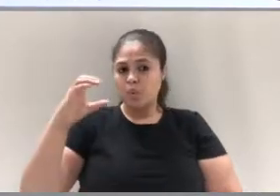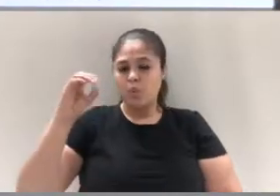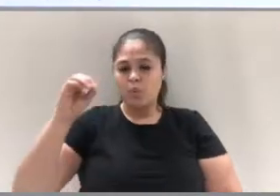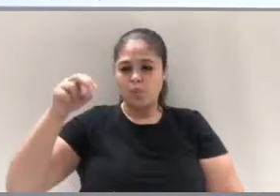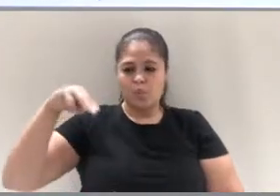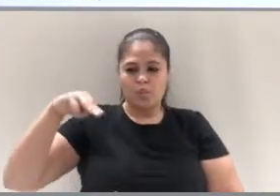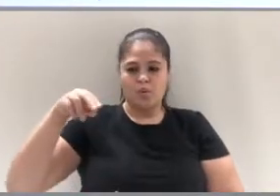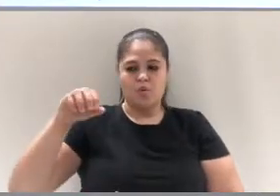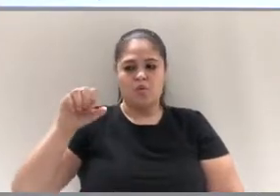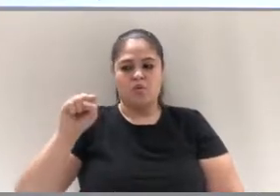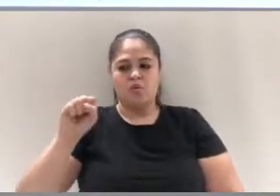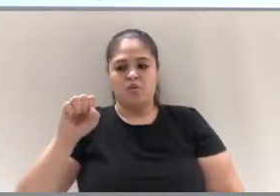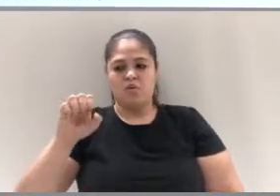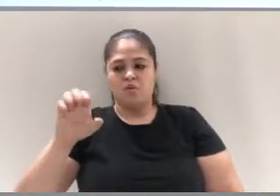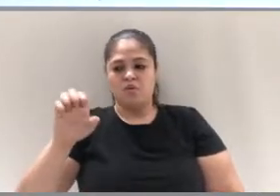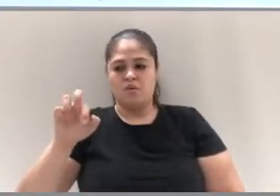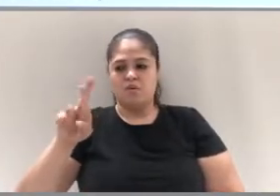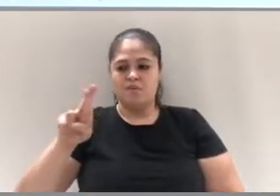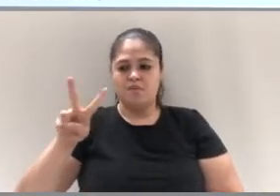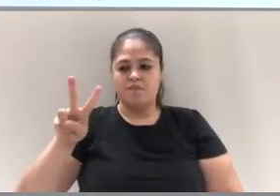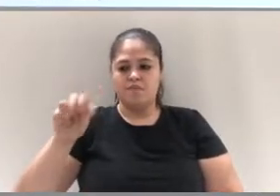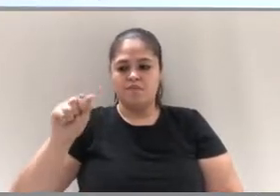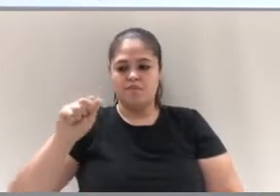conservação do momento angular.